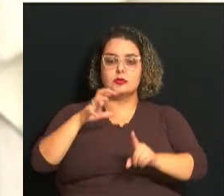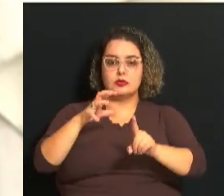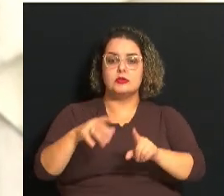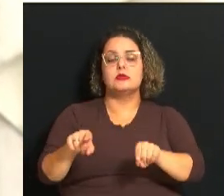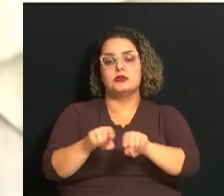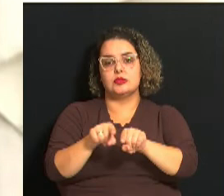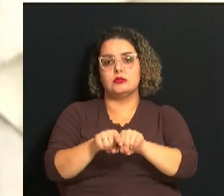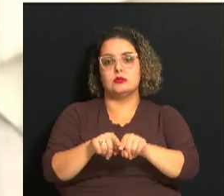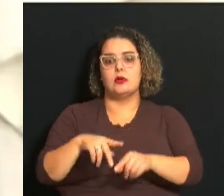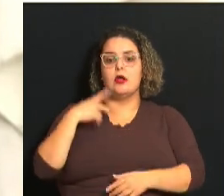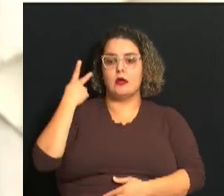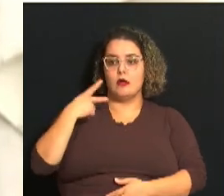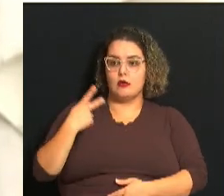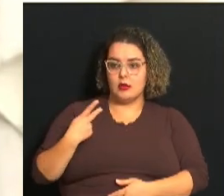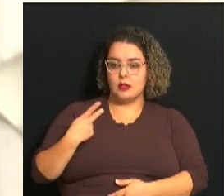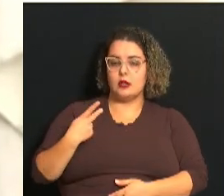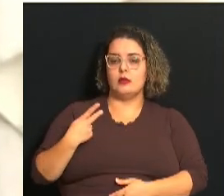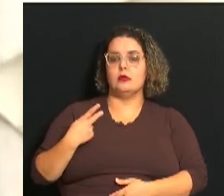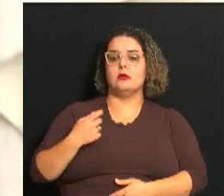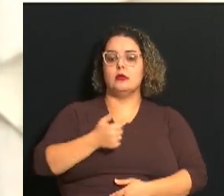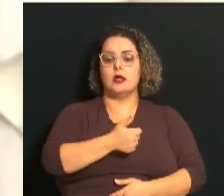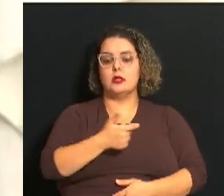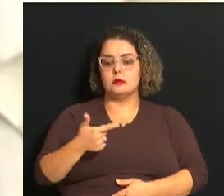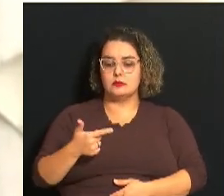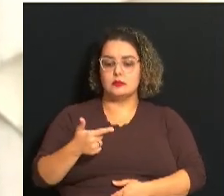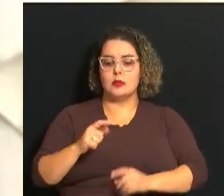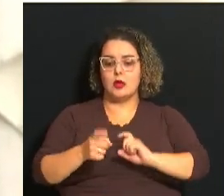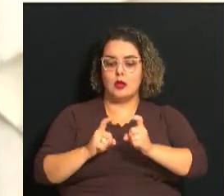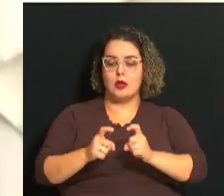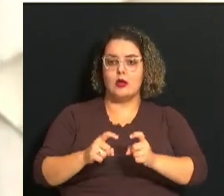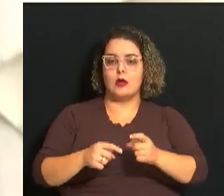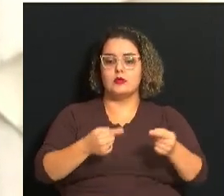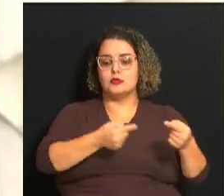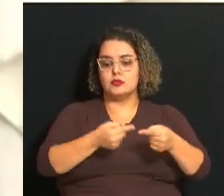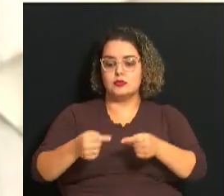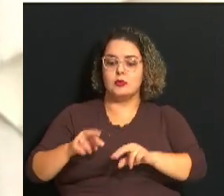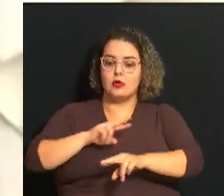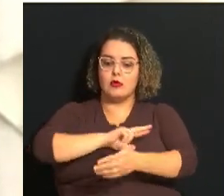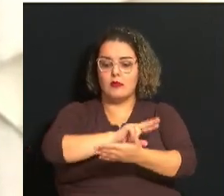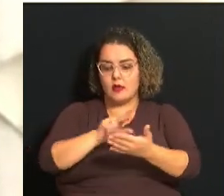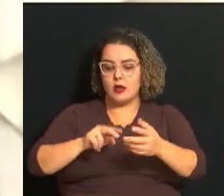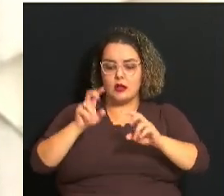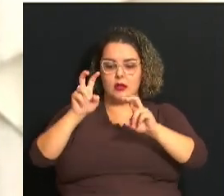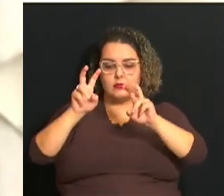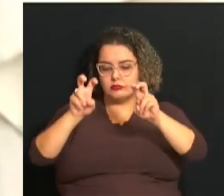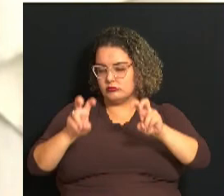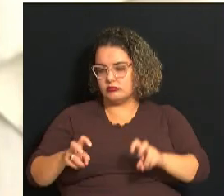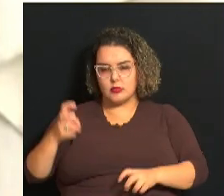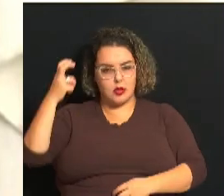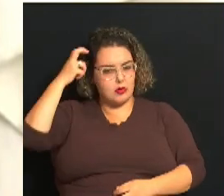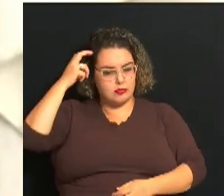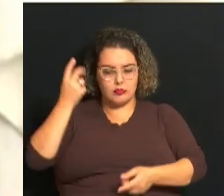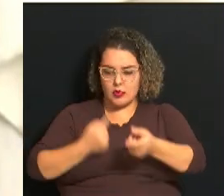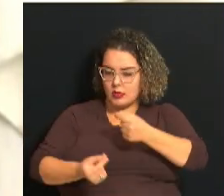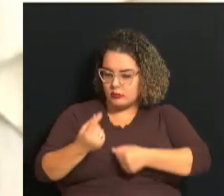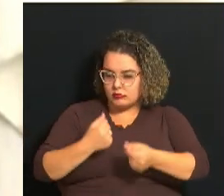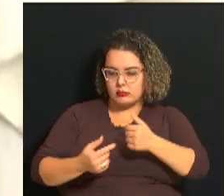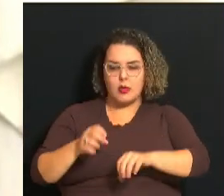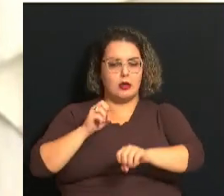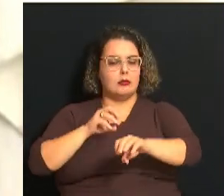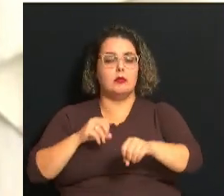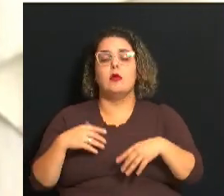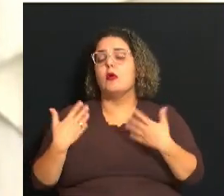vereadora 12ª reunião já discutimos diversos temas cultura educação Finanças e